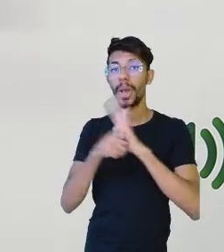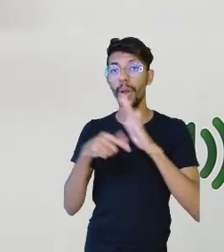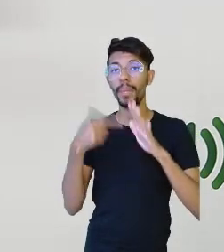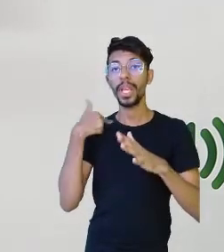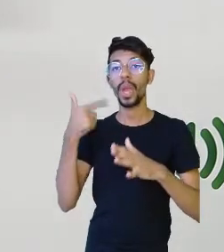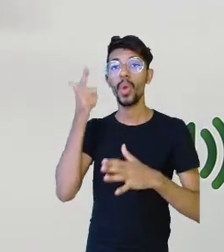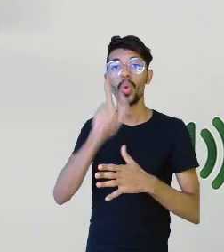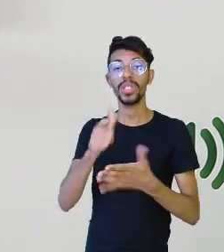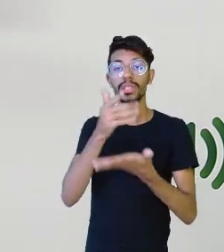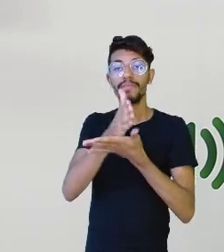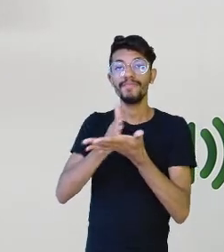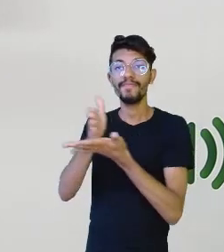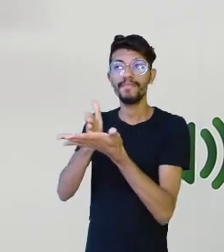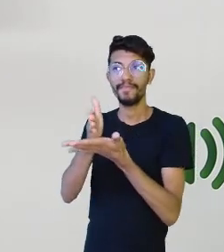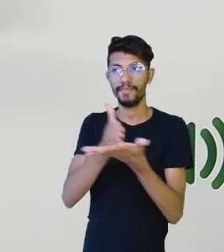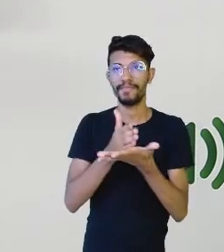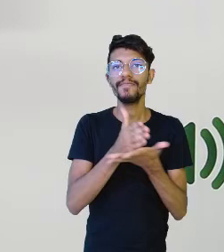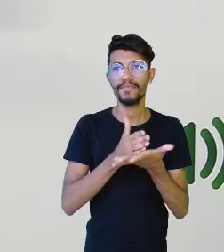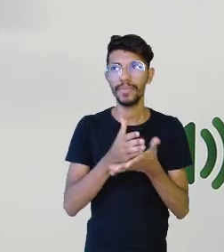além.